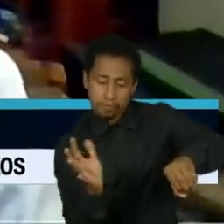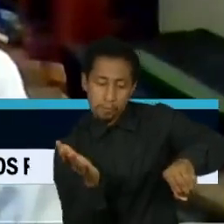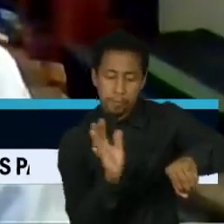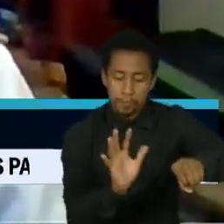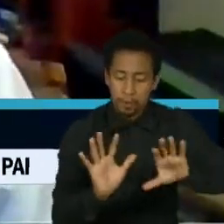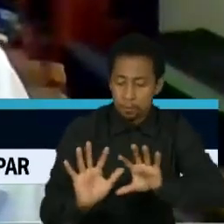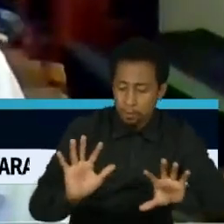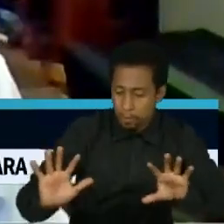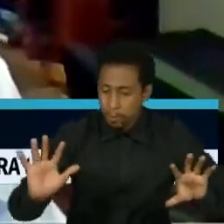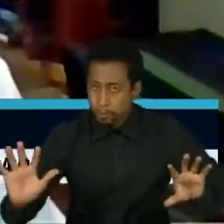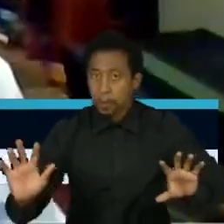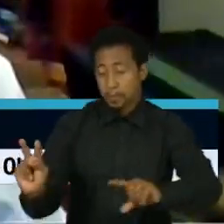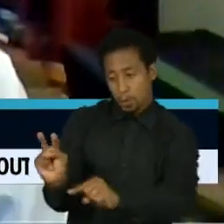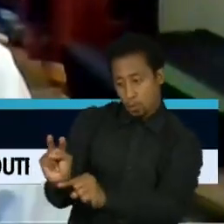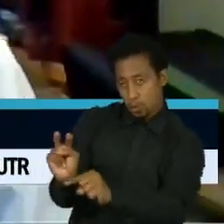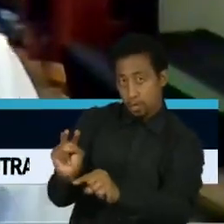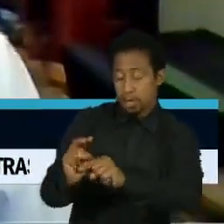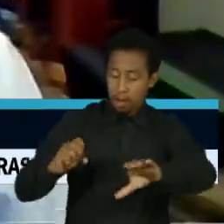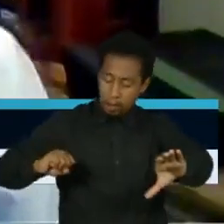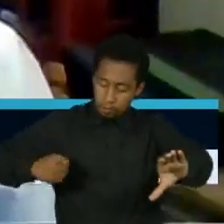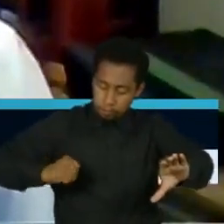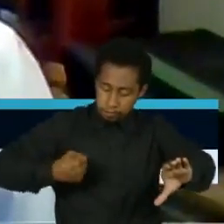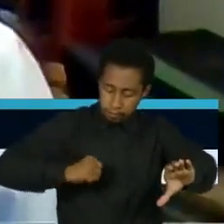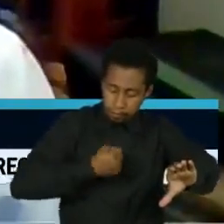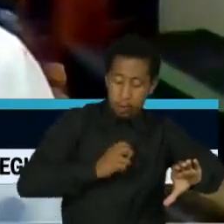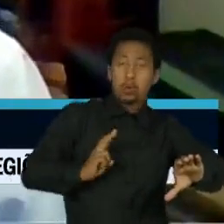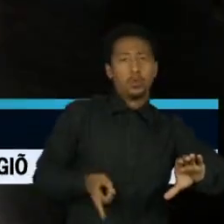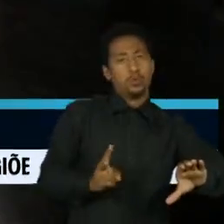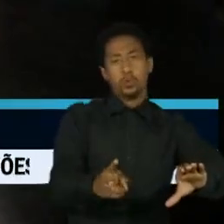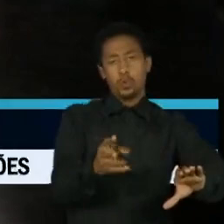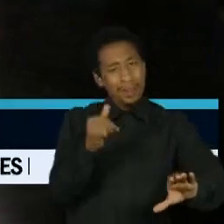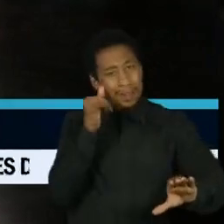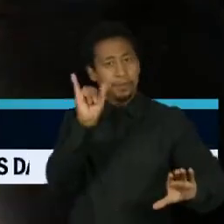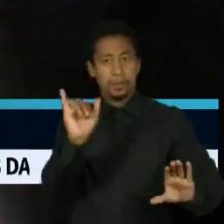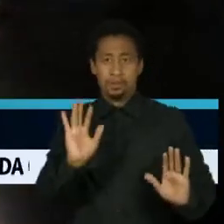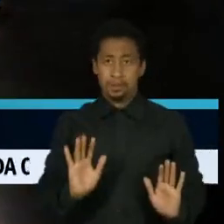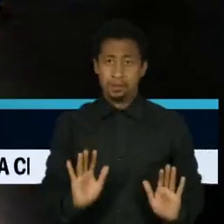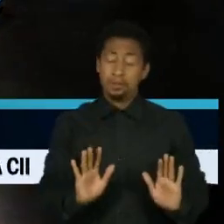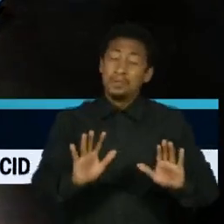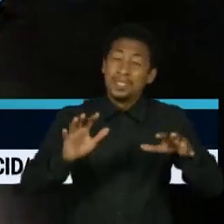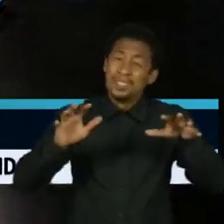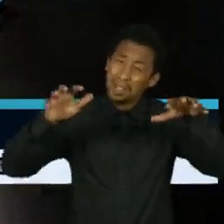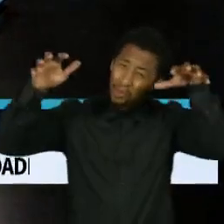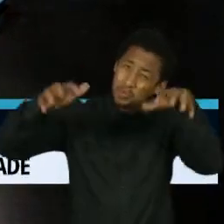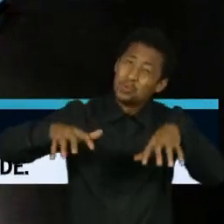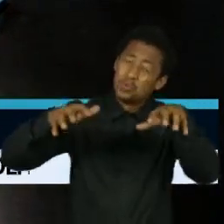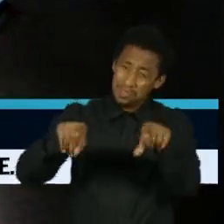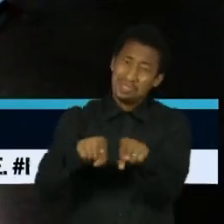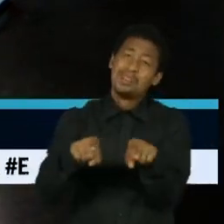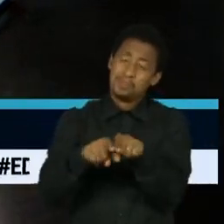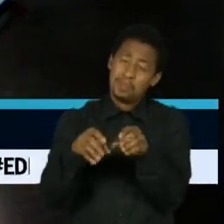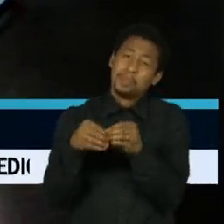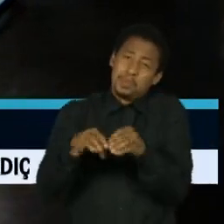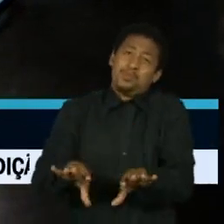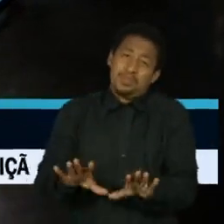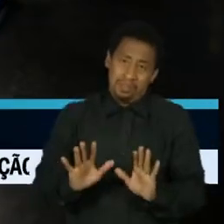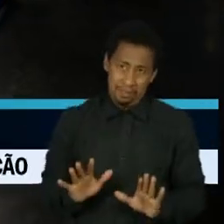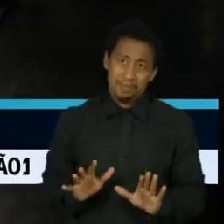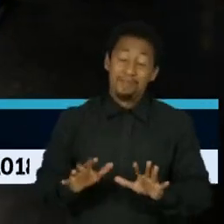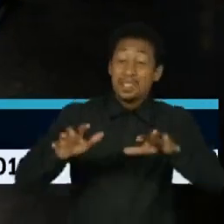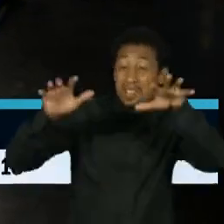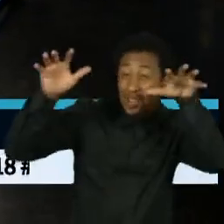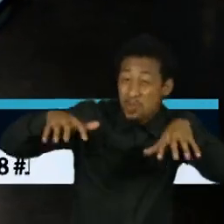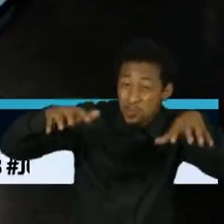risco. Agora, você tocou num ponto importante, a chuva. A chuva, o que aconteceu? Ela tem dois efeitos ali. Um, aumenta a vazão dentro